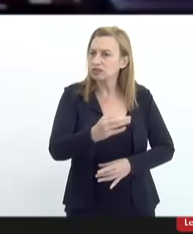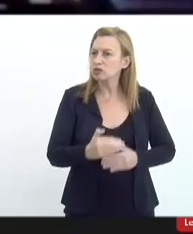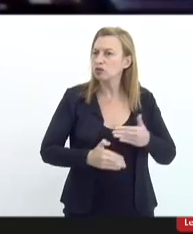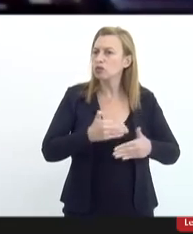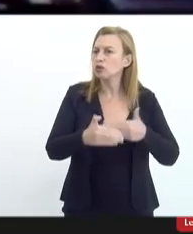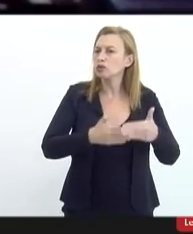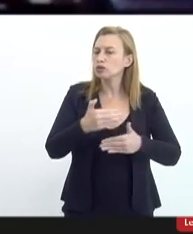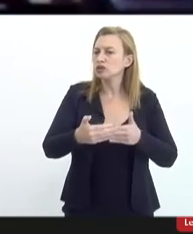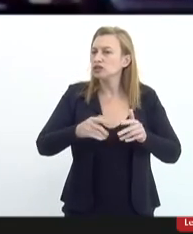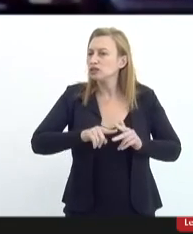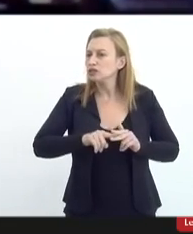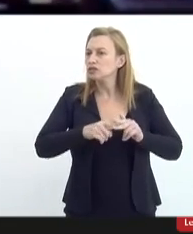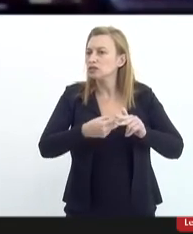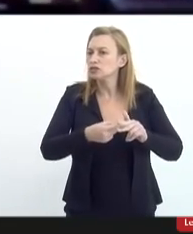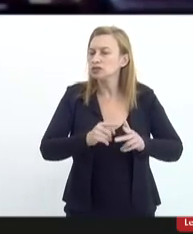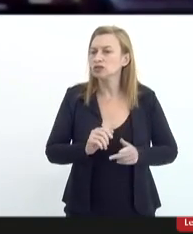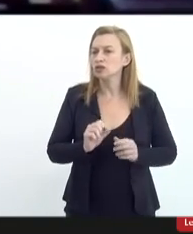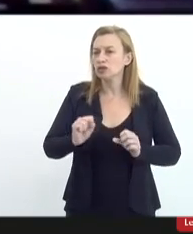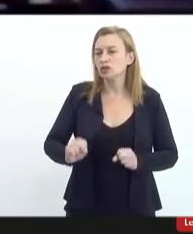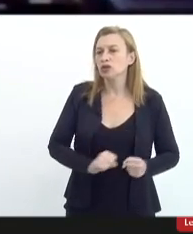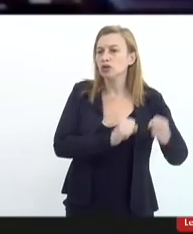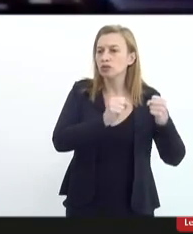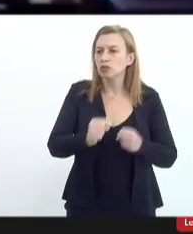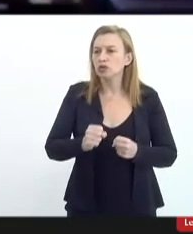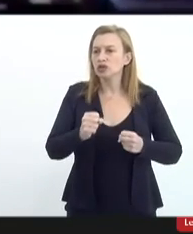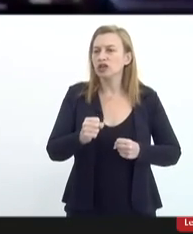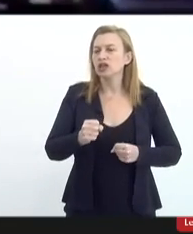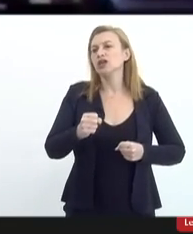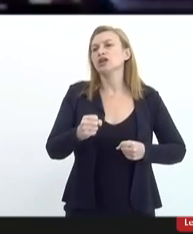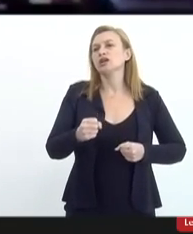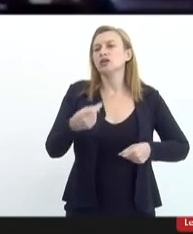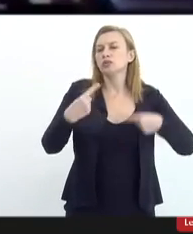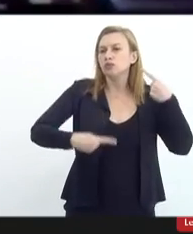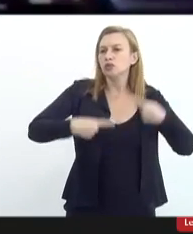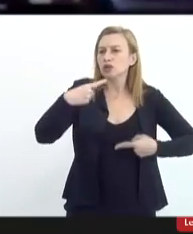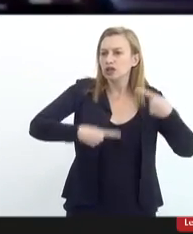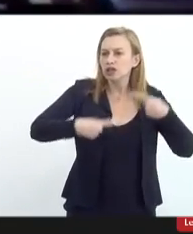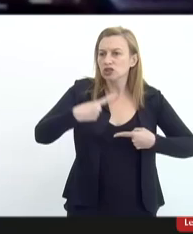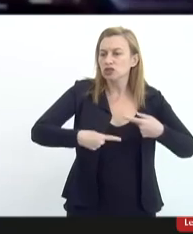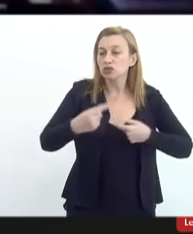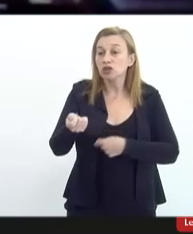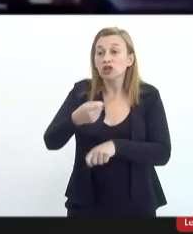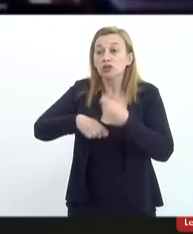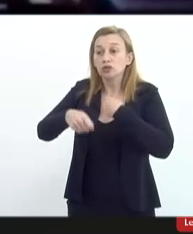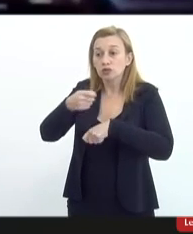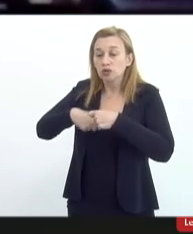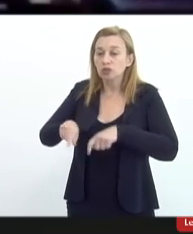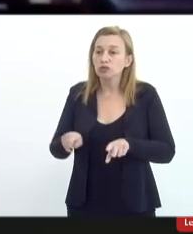de manutenção do poder político e de poder econômico.